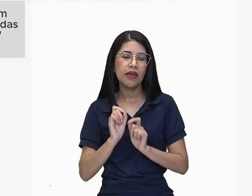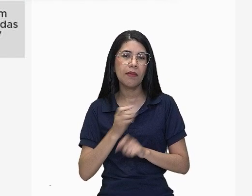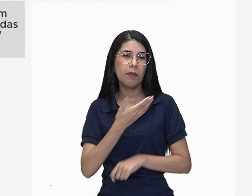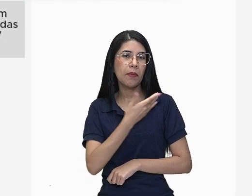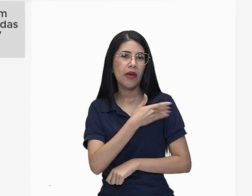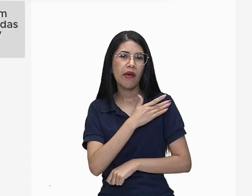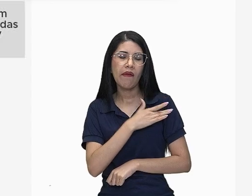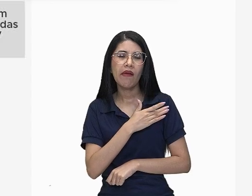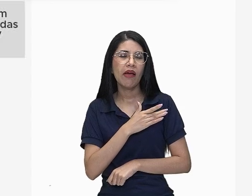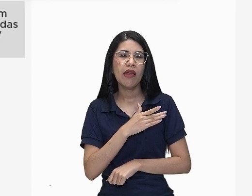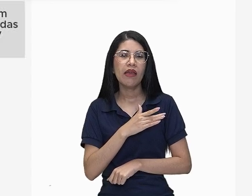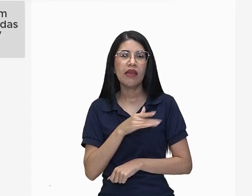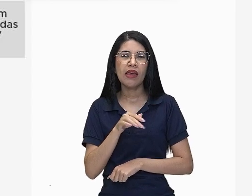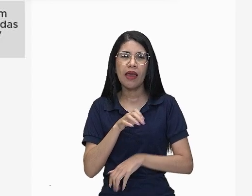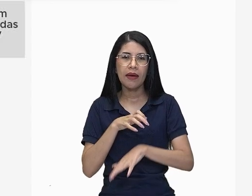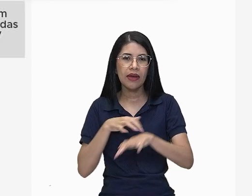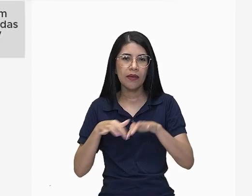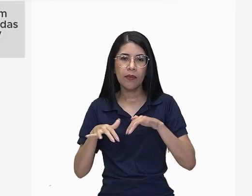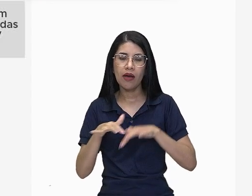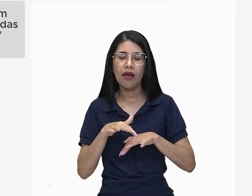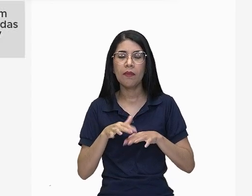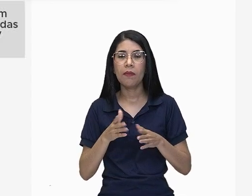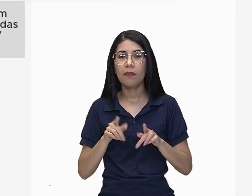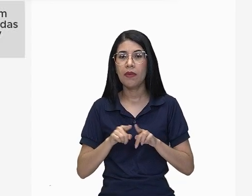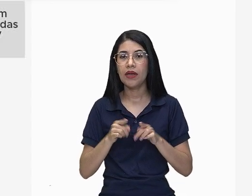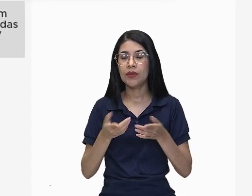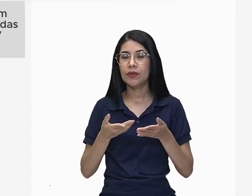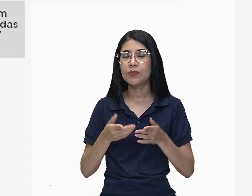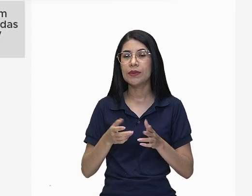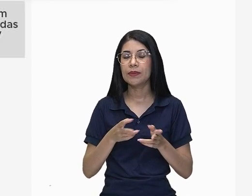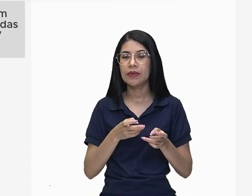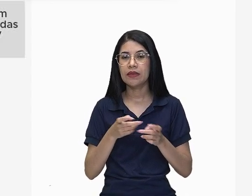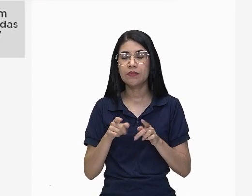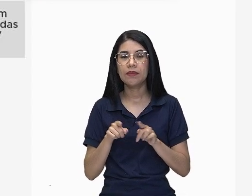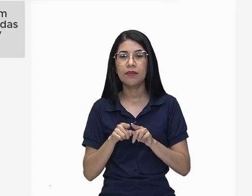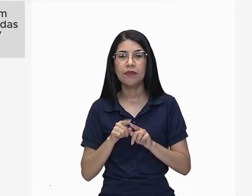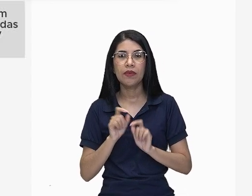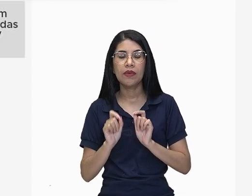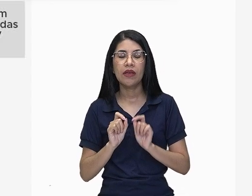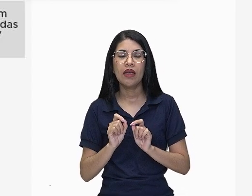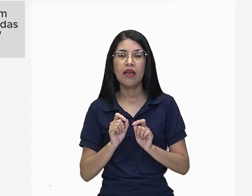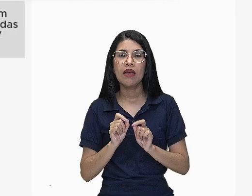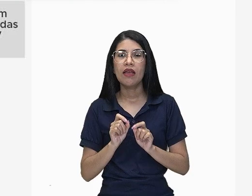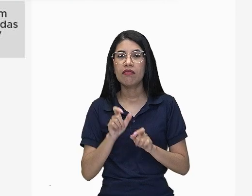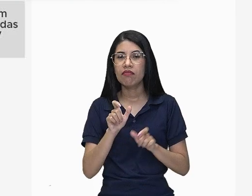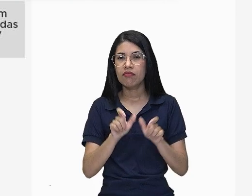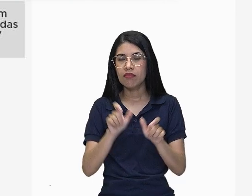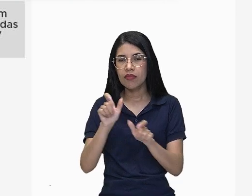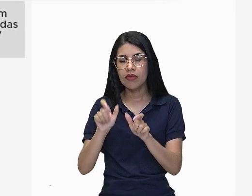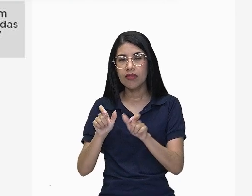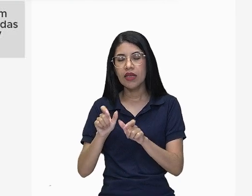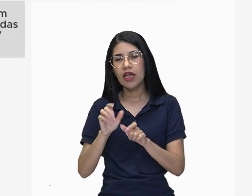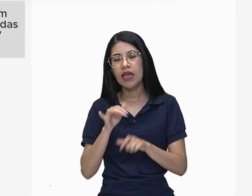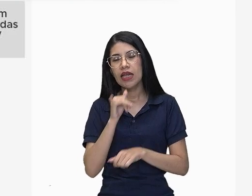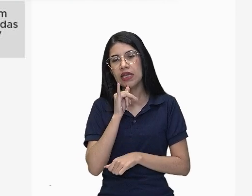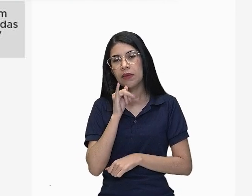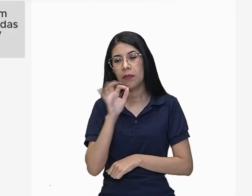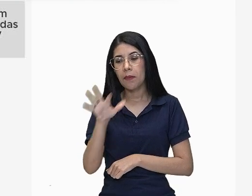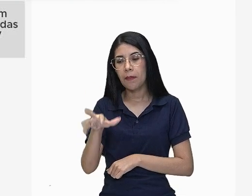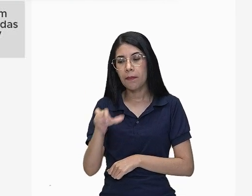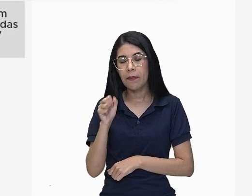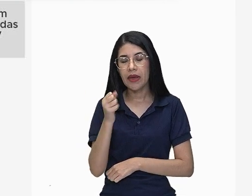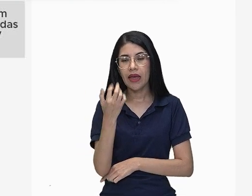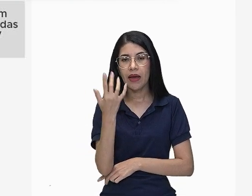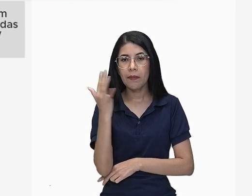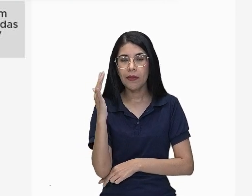gente tem hoje no saber popular, porque as pessoas veem que é como se fosse eu só peguei a planta ali no quintal e